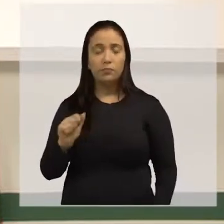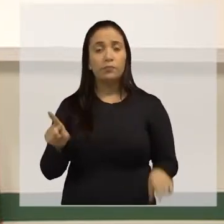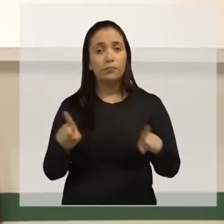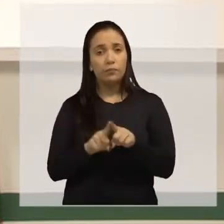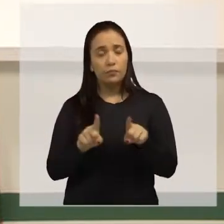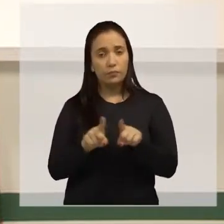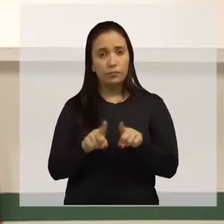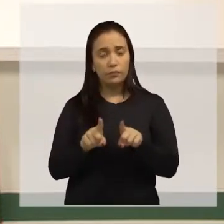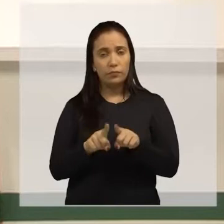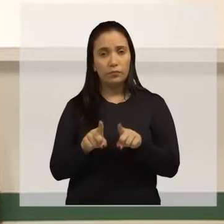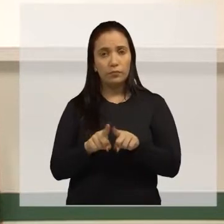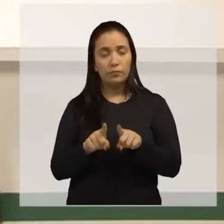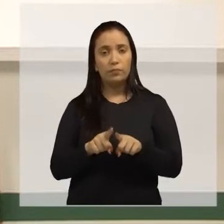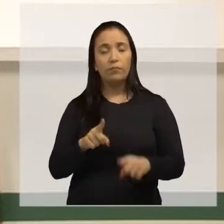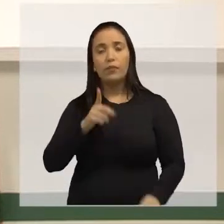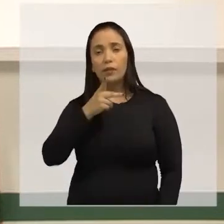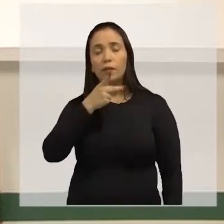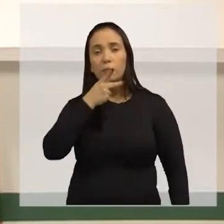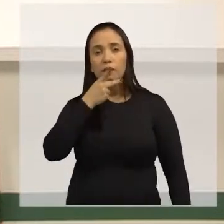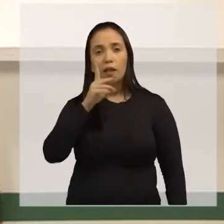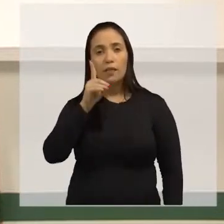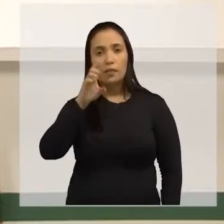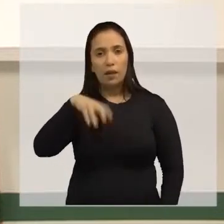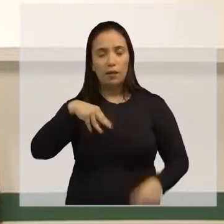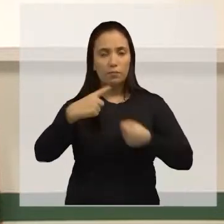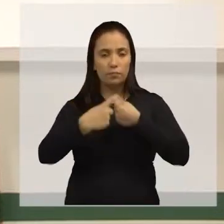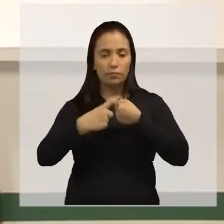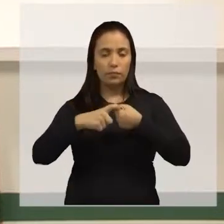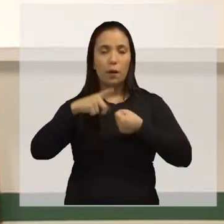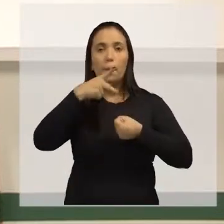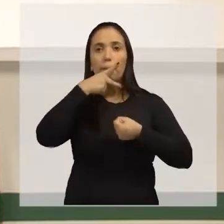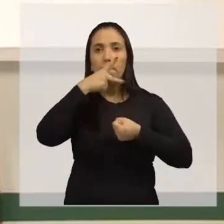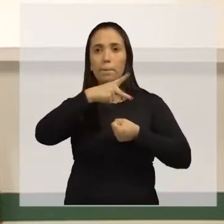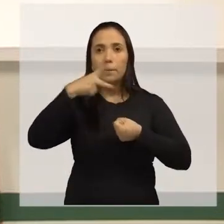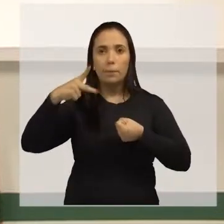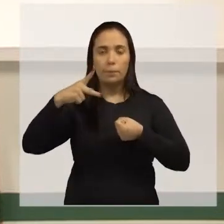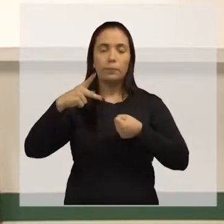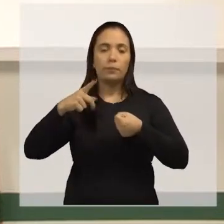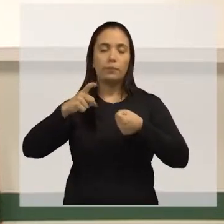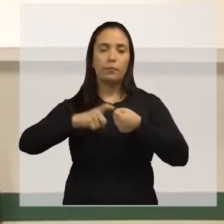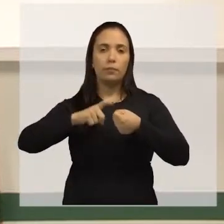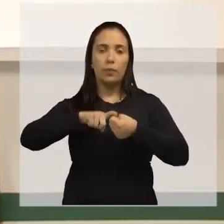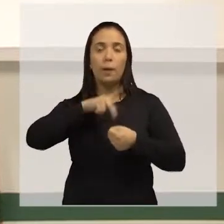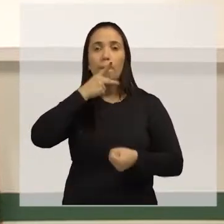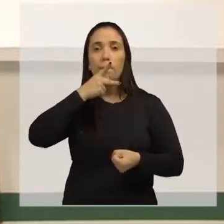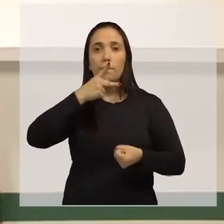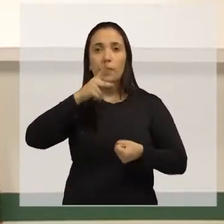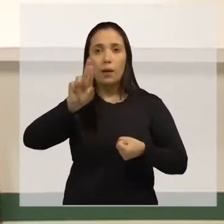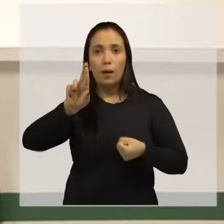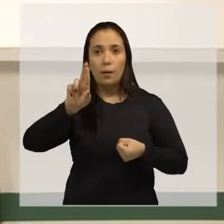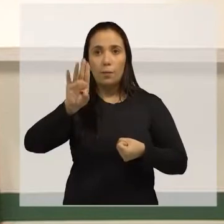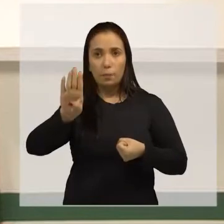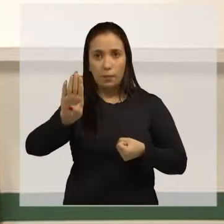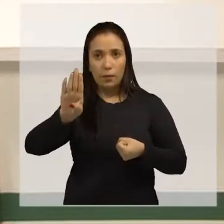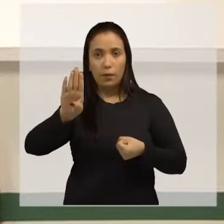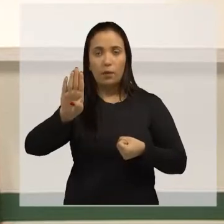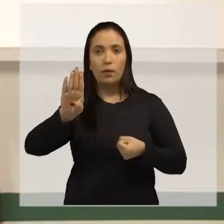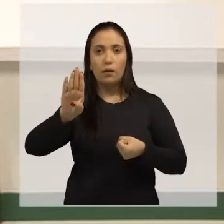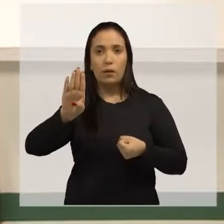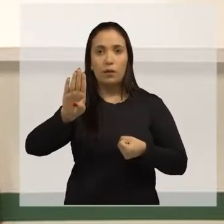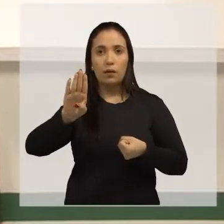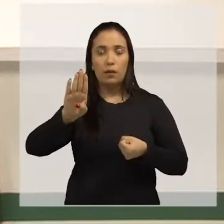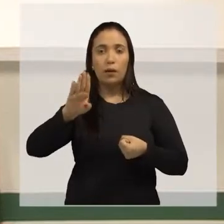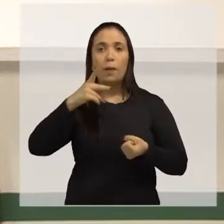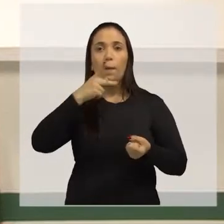que faz parte da base, PP, que faz parte da base, PRB, que tu disse, morreu a candidatura do PRB, né?